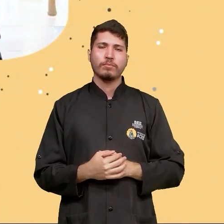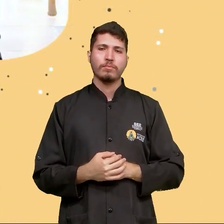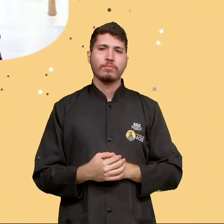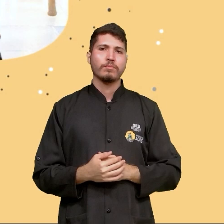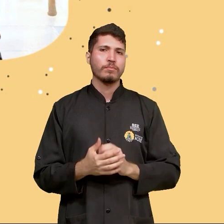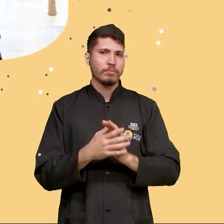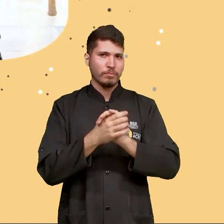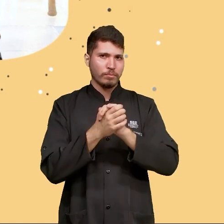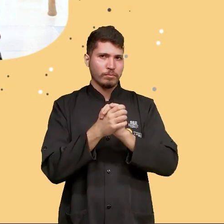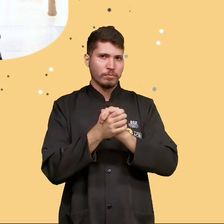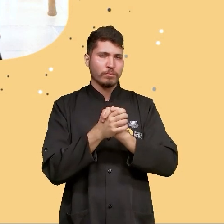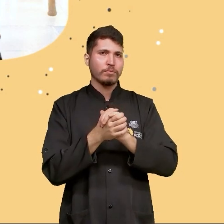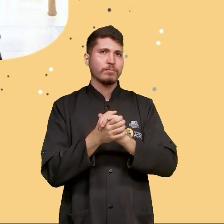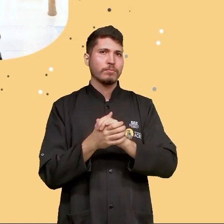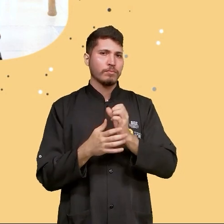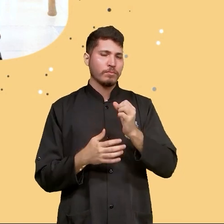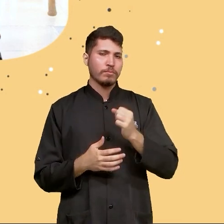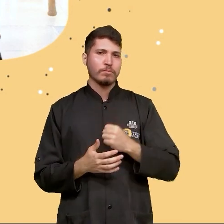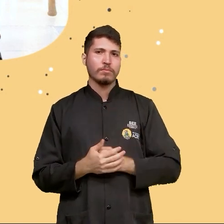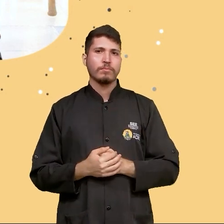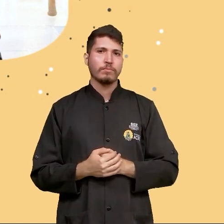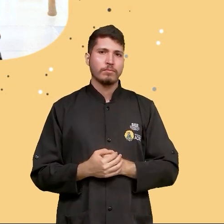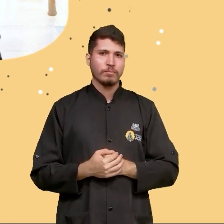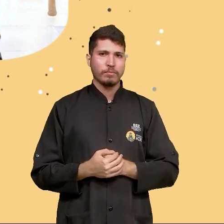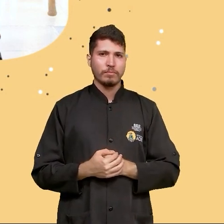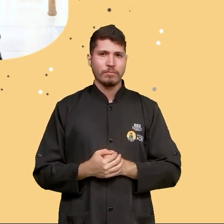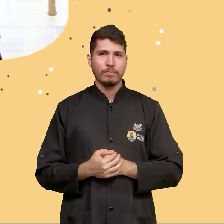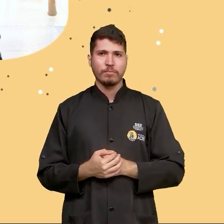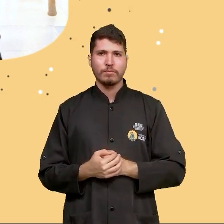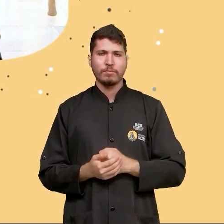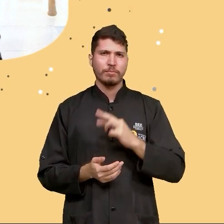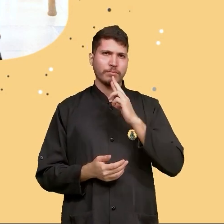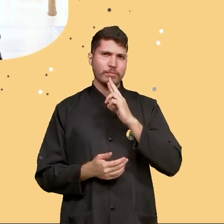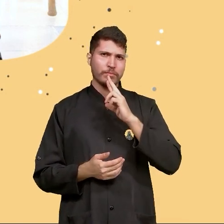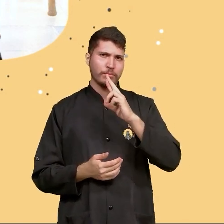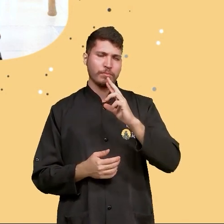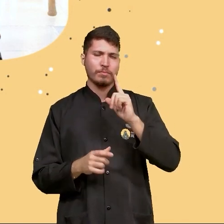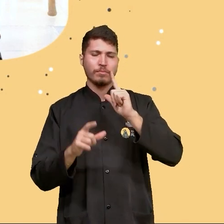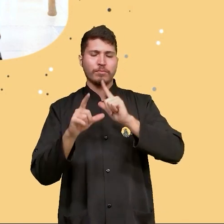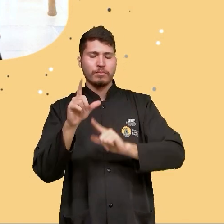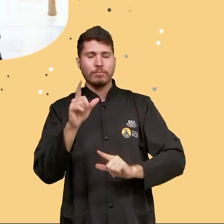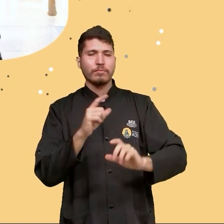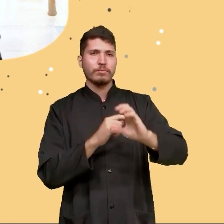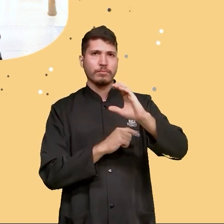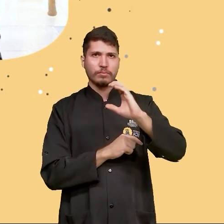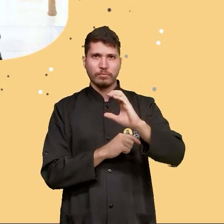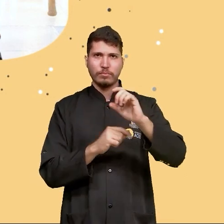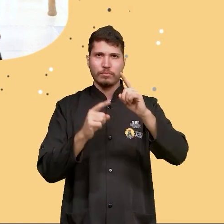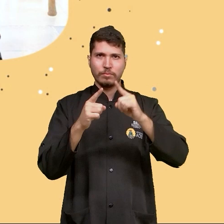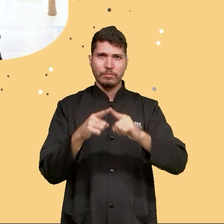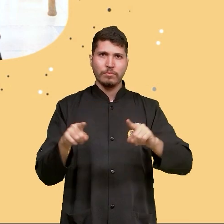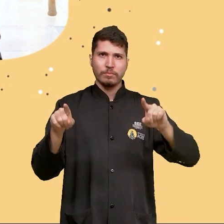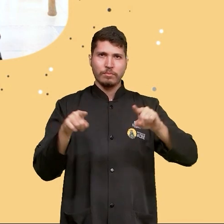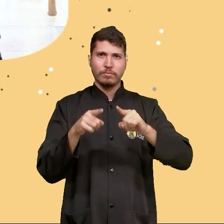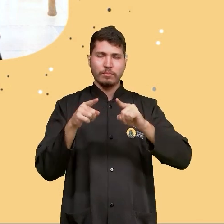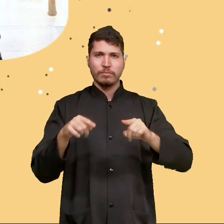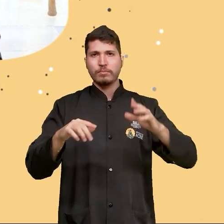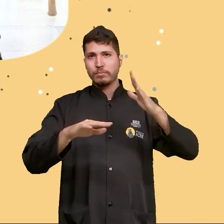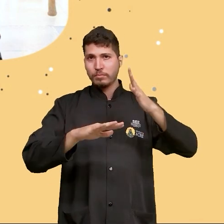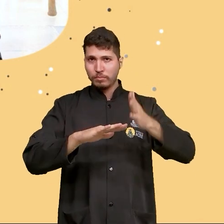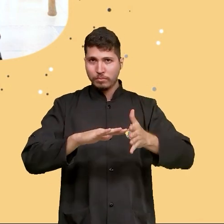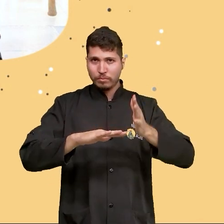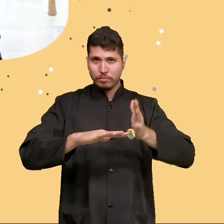número 8. Resposta, letra C, sobre música